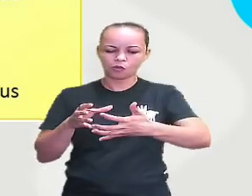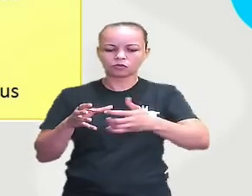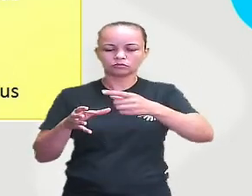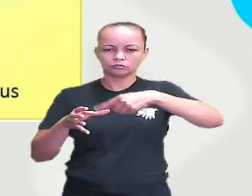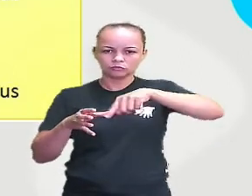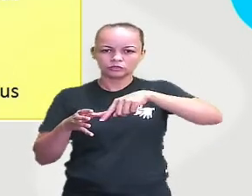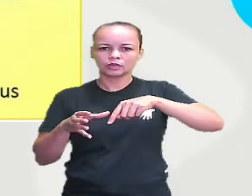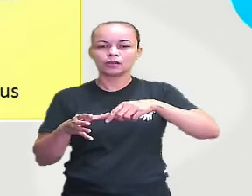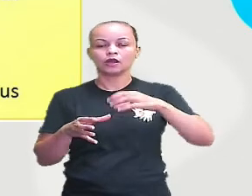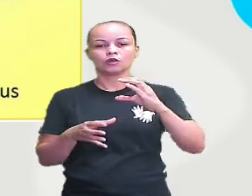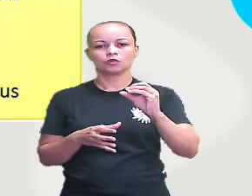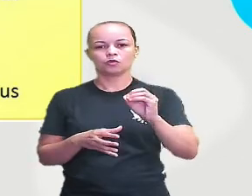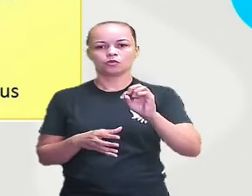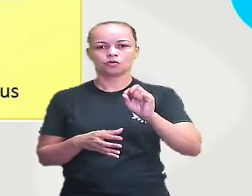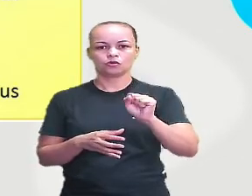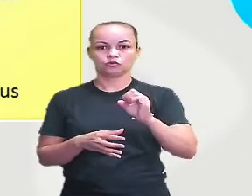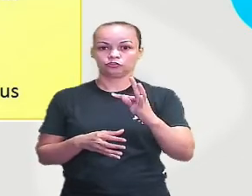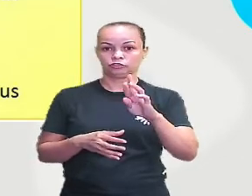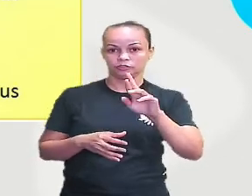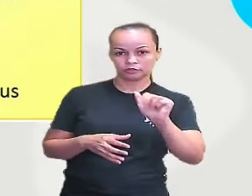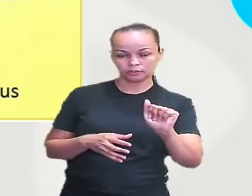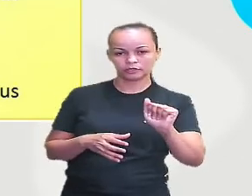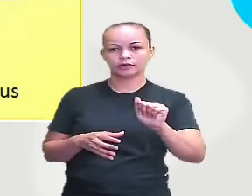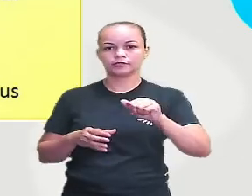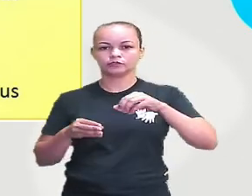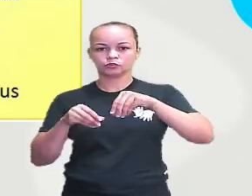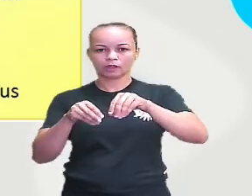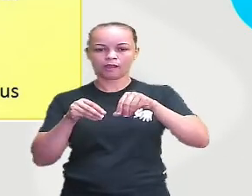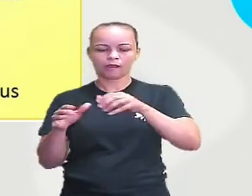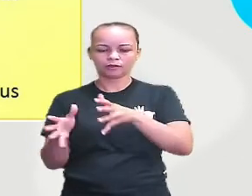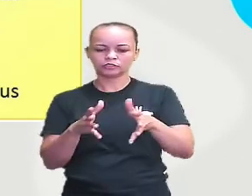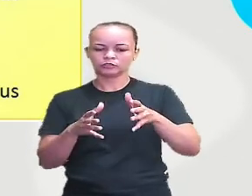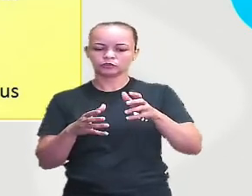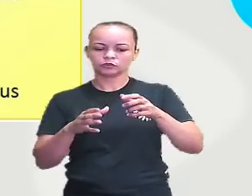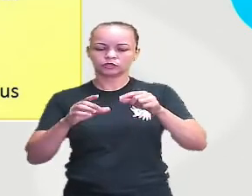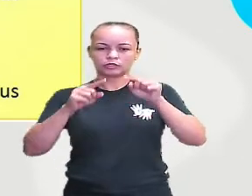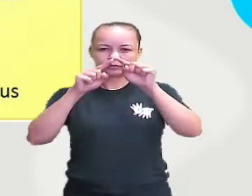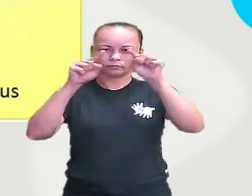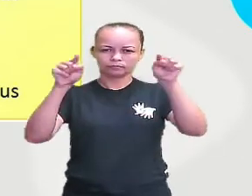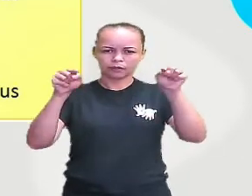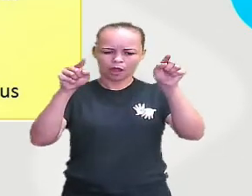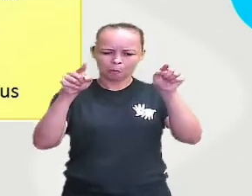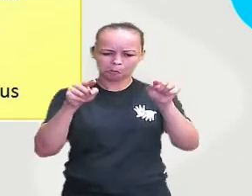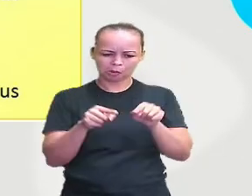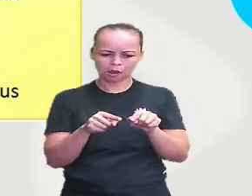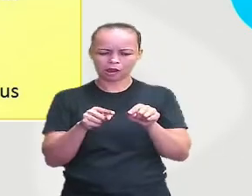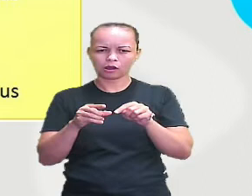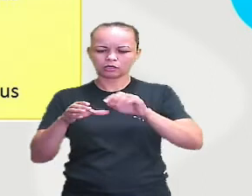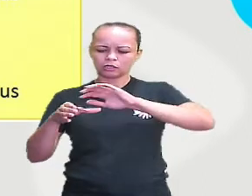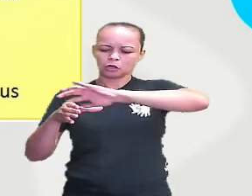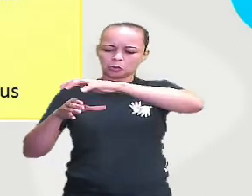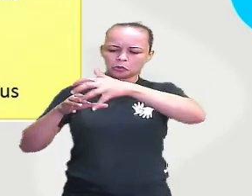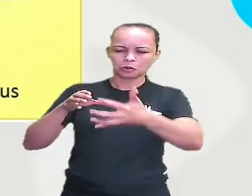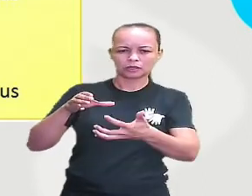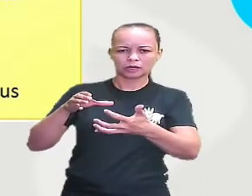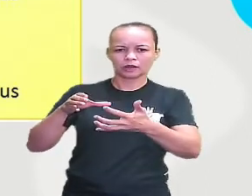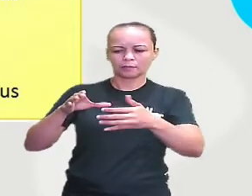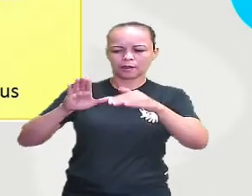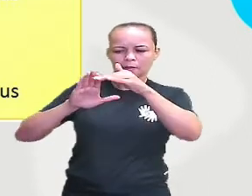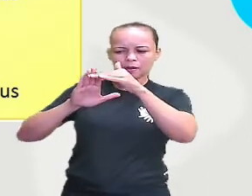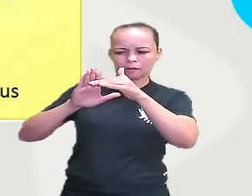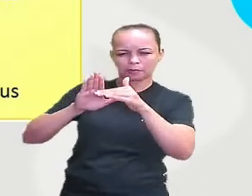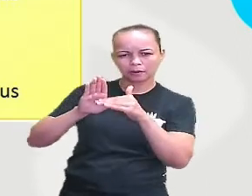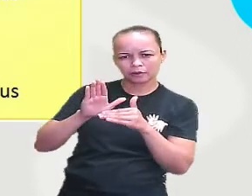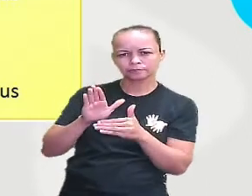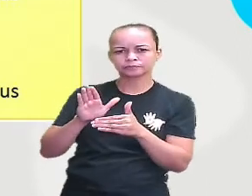gente percebe, aqui veja o desenho aí, esse recorte desse desenho que está esse corte aí que mostra as camadas da Terra, você vê. A gente teria na